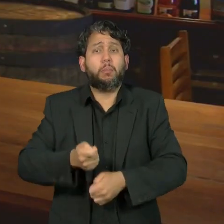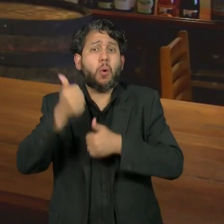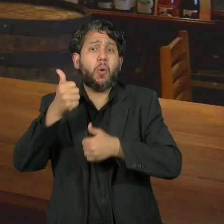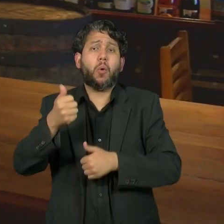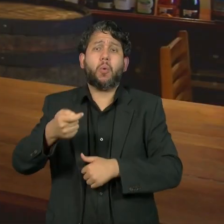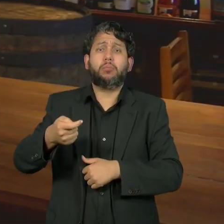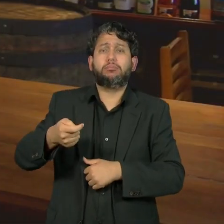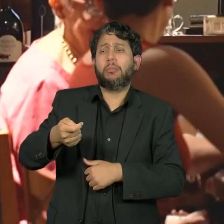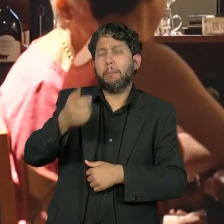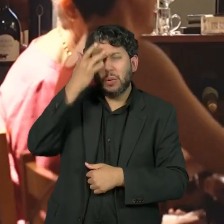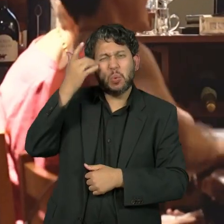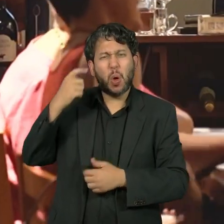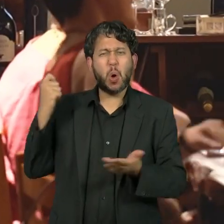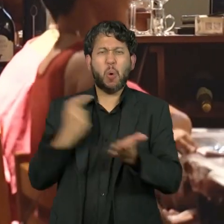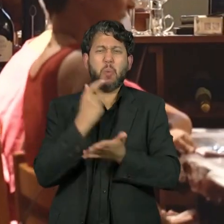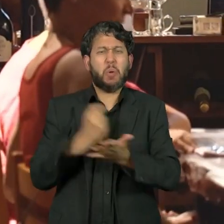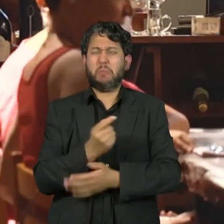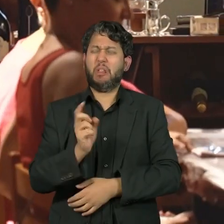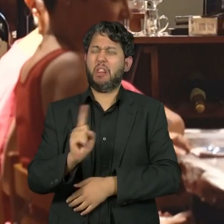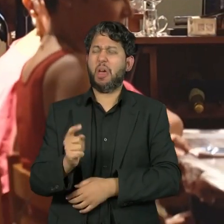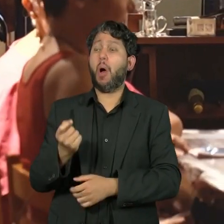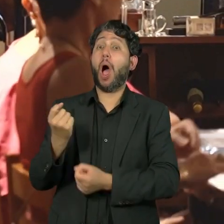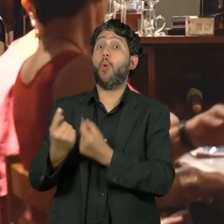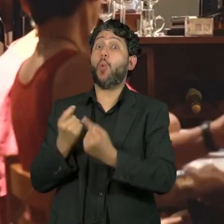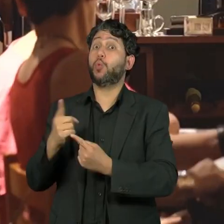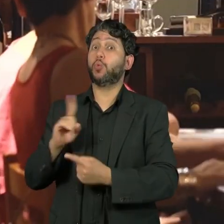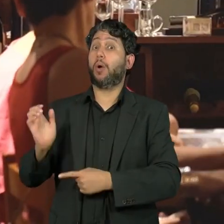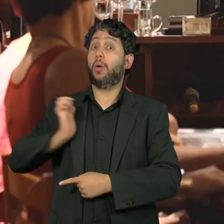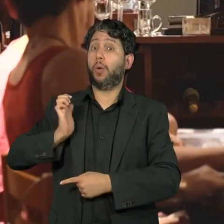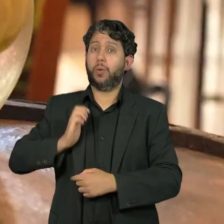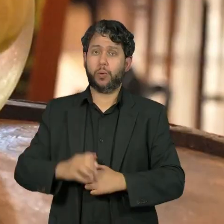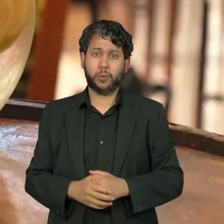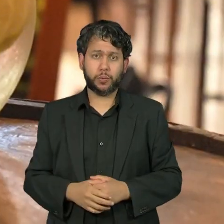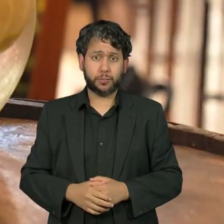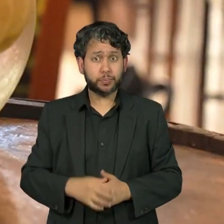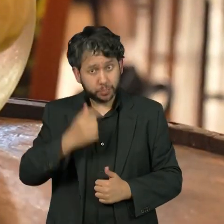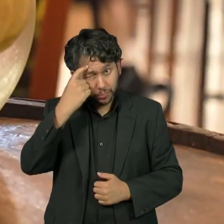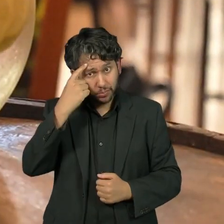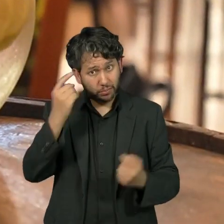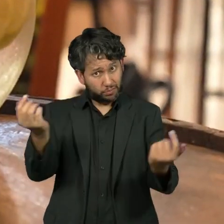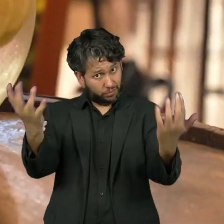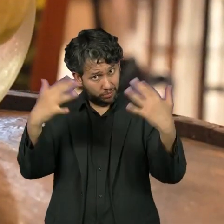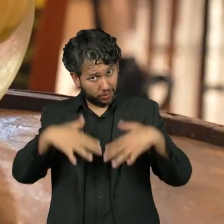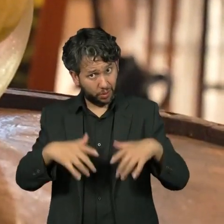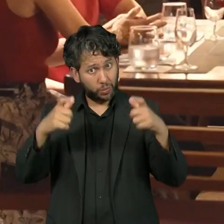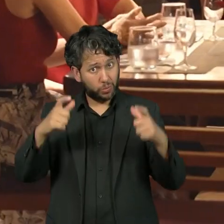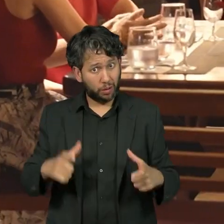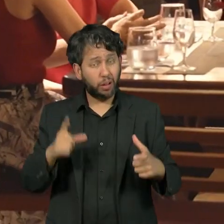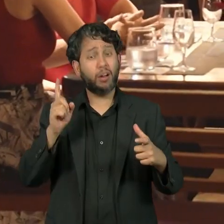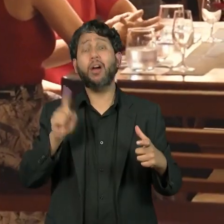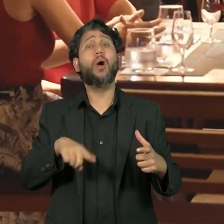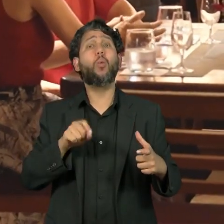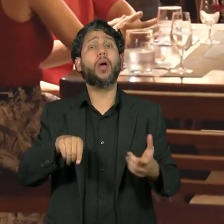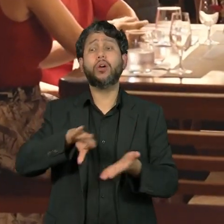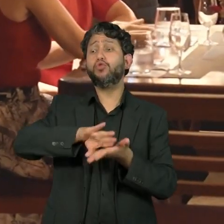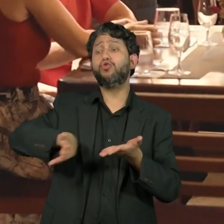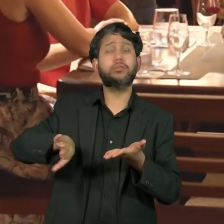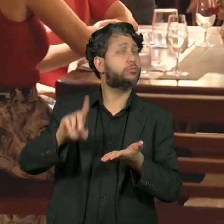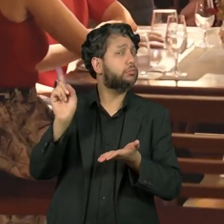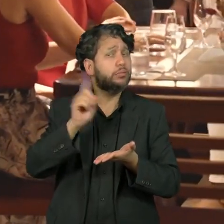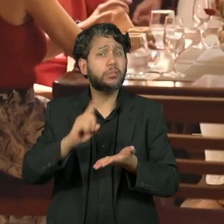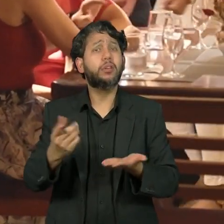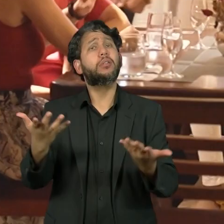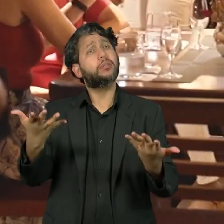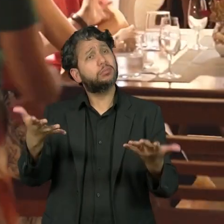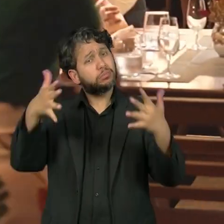Quando a gente imaginou esse local, não é para excluir pessoas desse ambiente, sim para proporcionar para essas pessoas